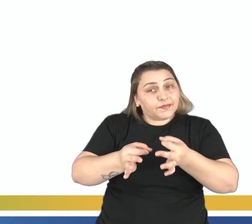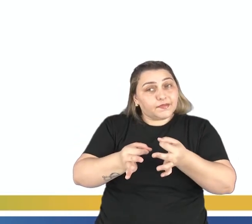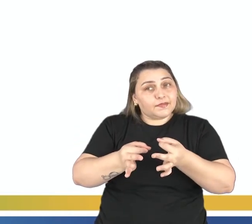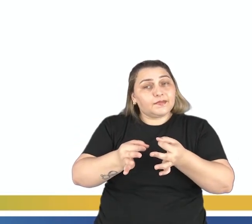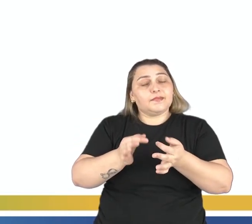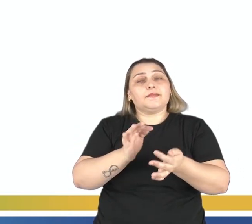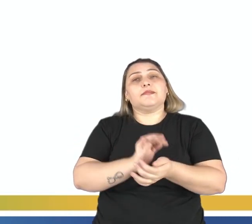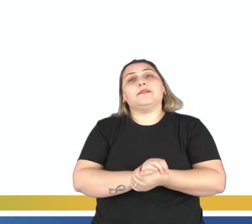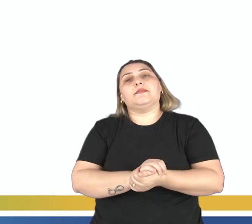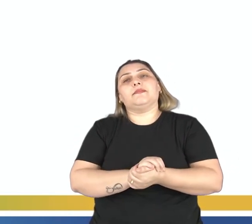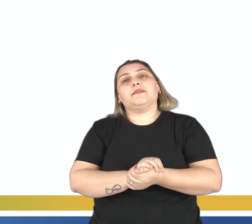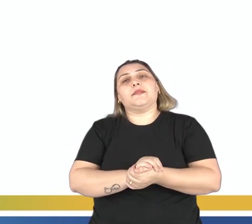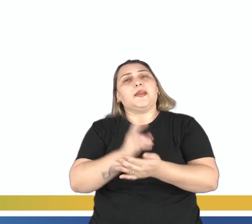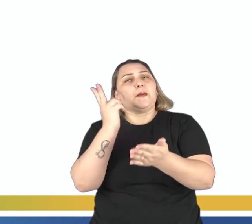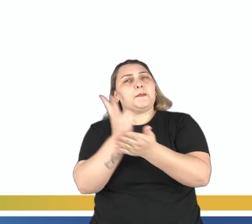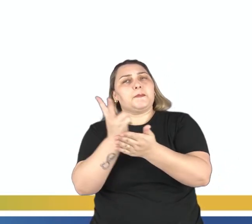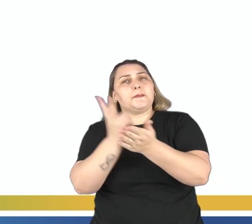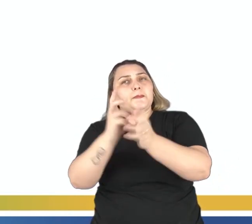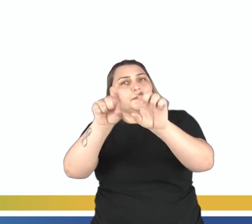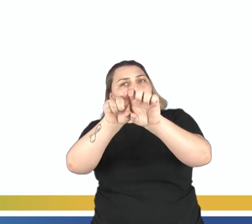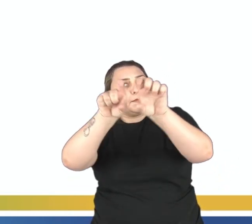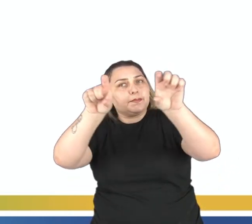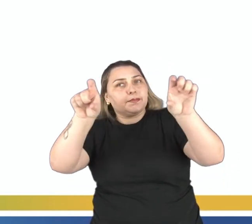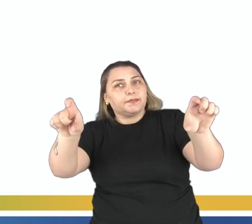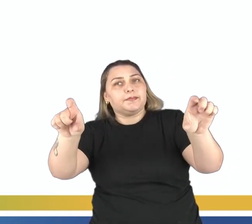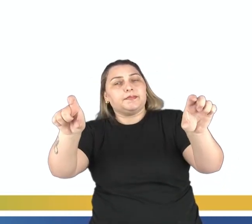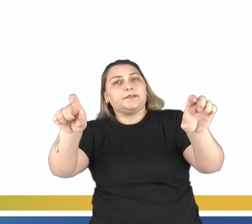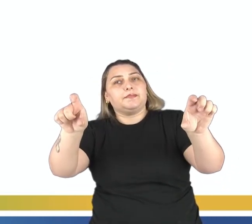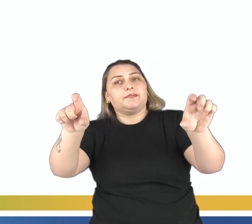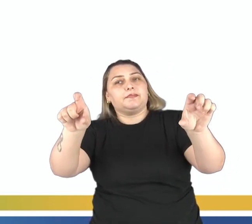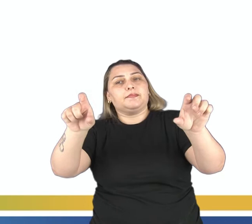nós temos aí a mesma figura, né?